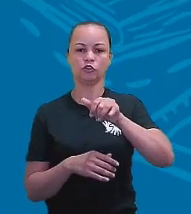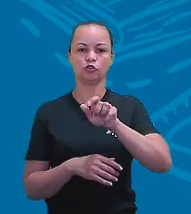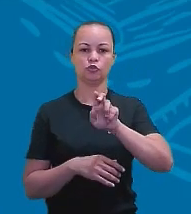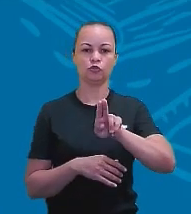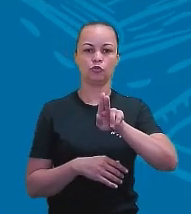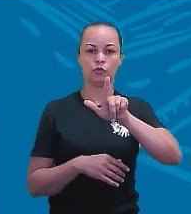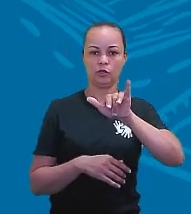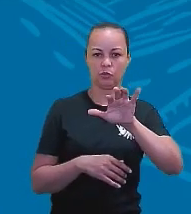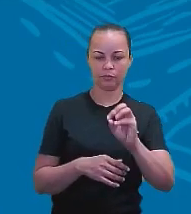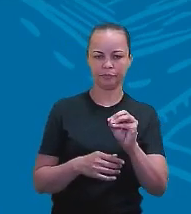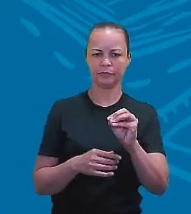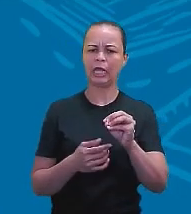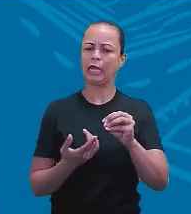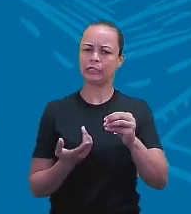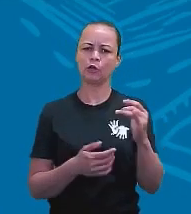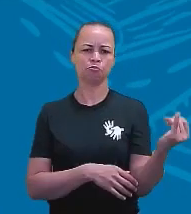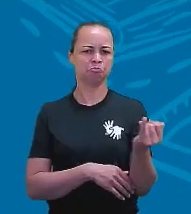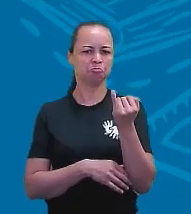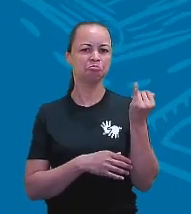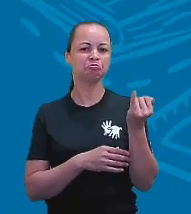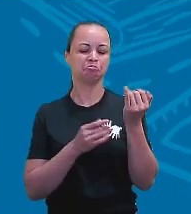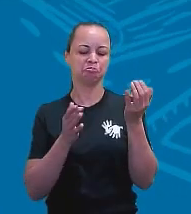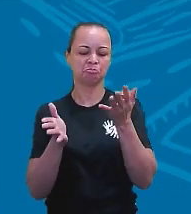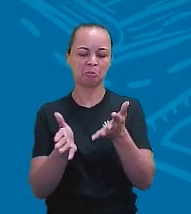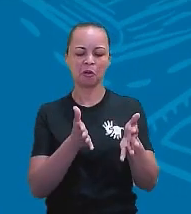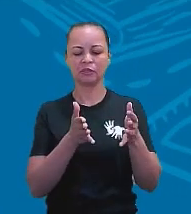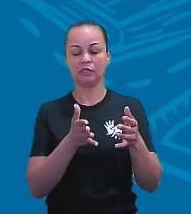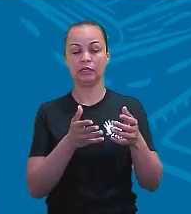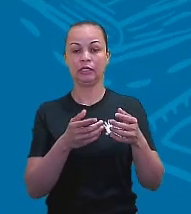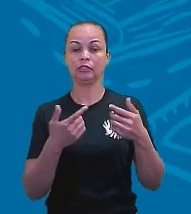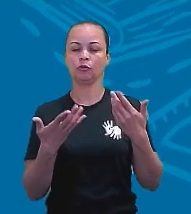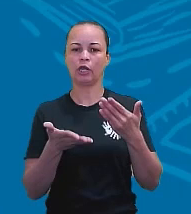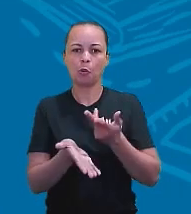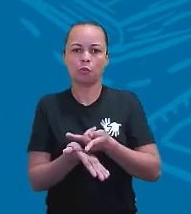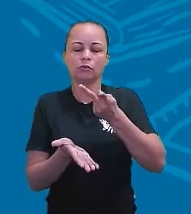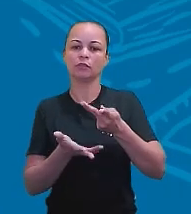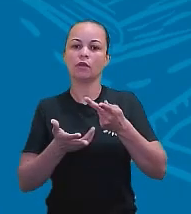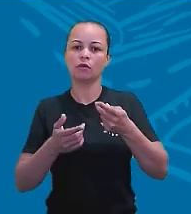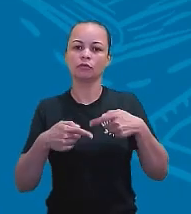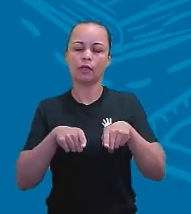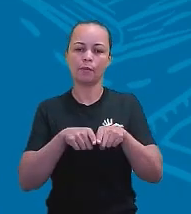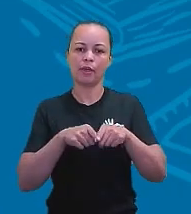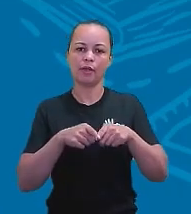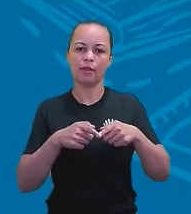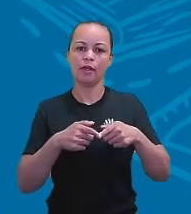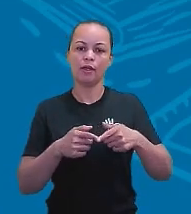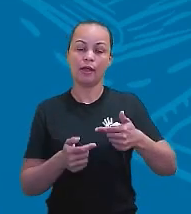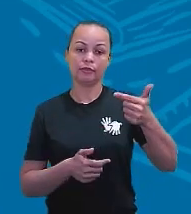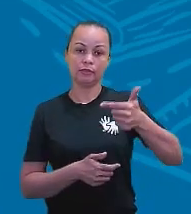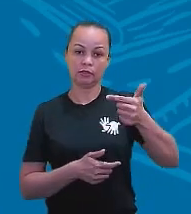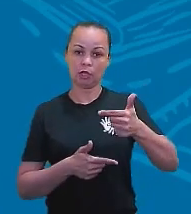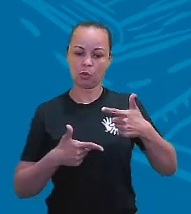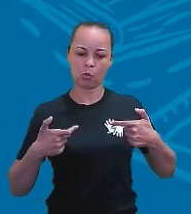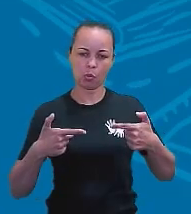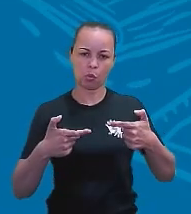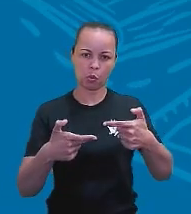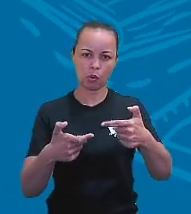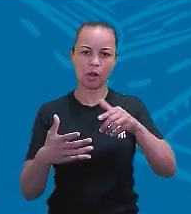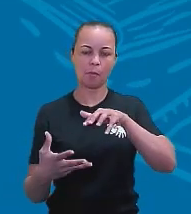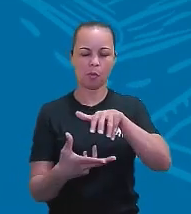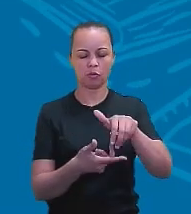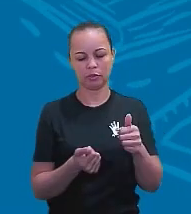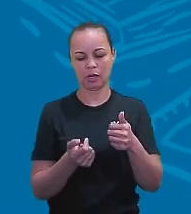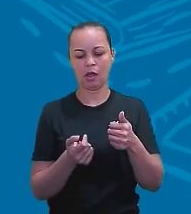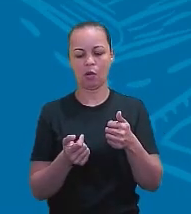Mundial, então nessa época que aconteceu a Segunda Guerra Mundial, a empresa Great Western, no caso aí com